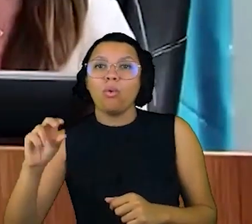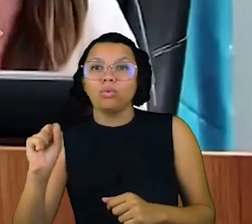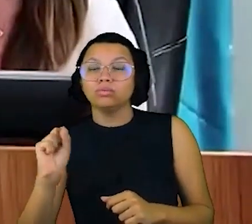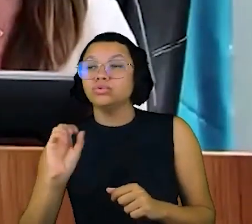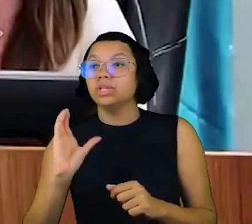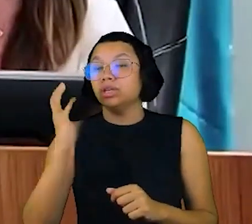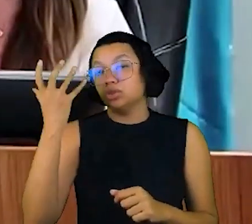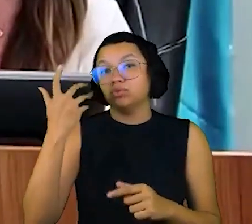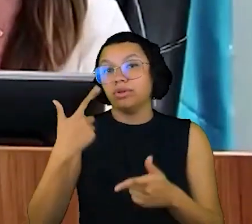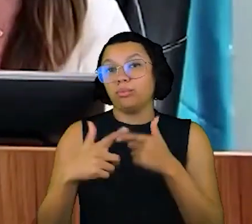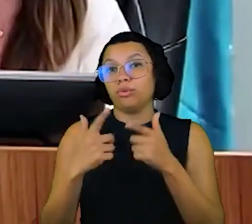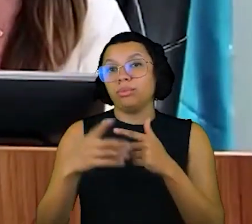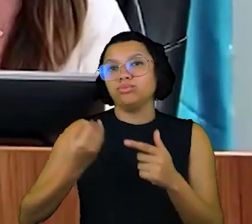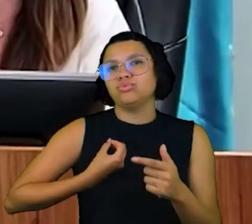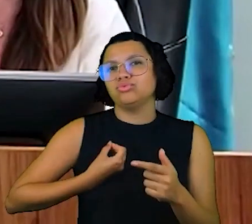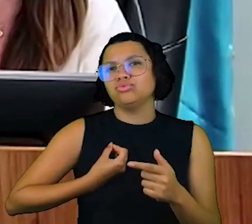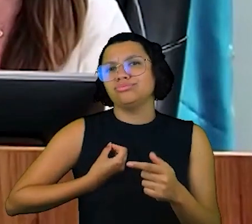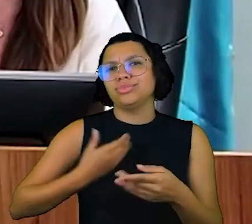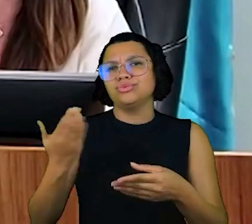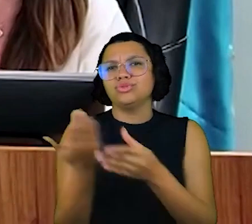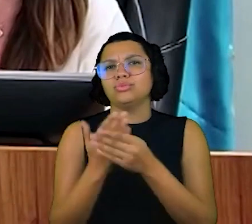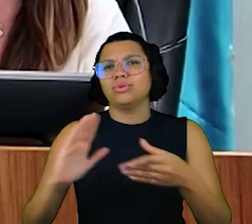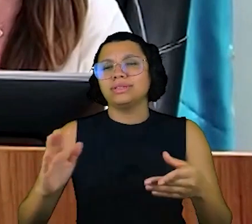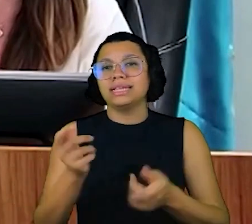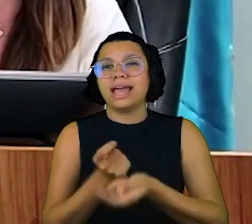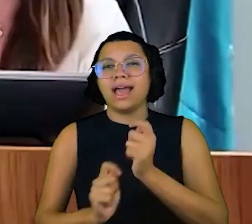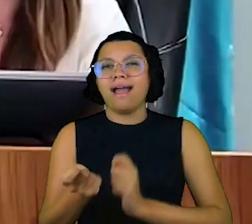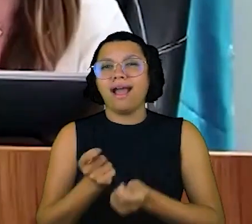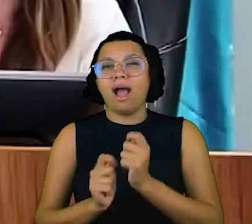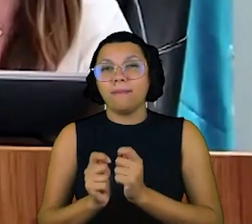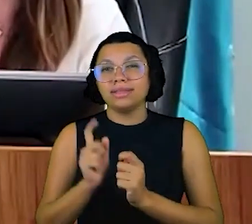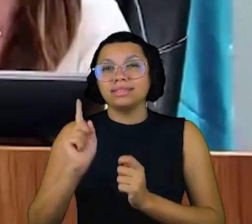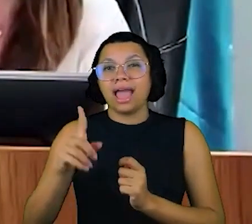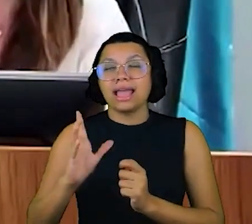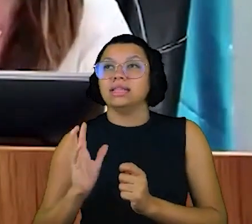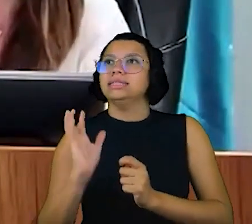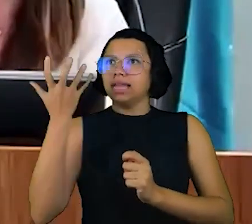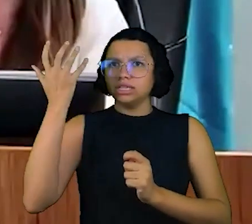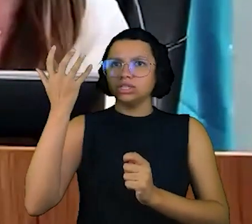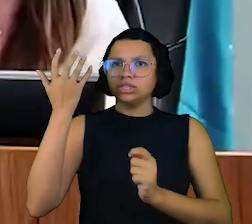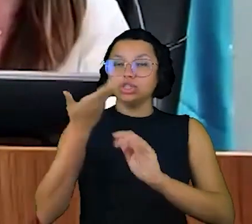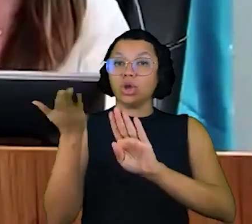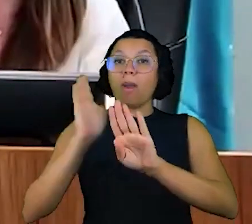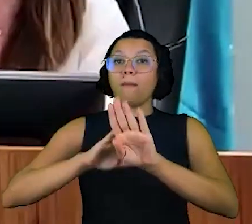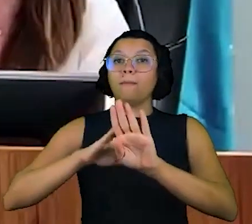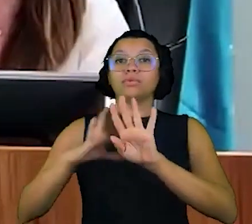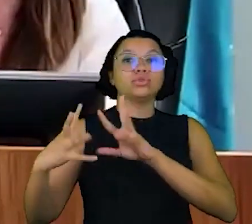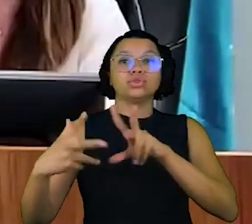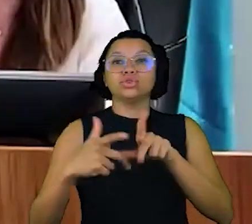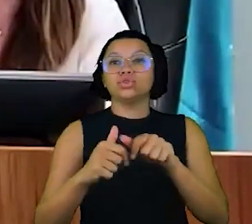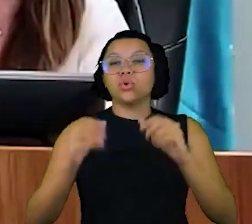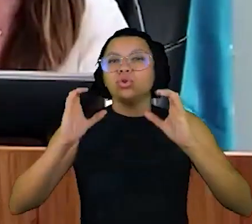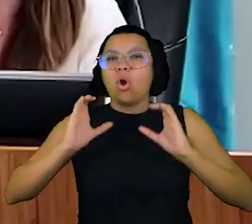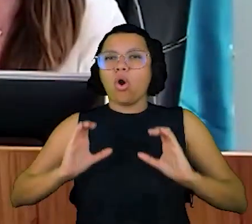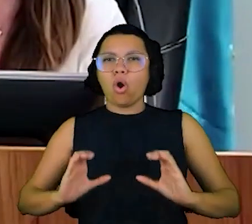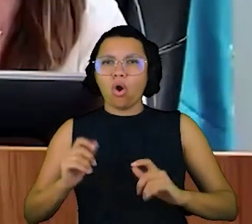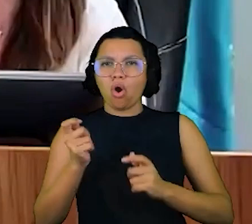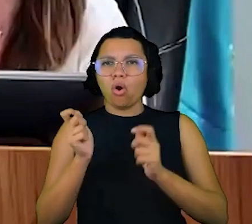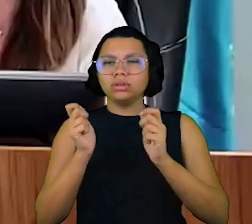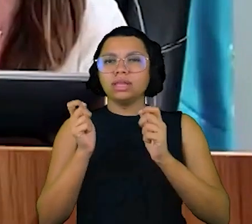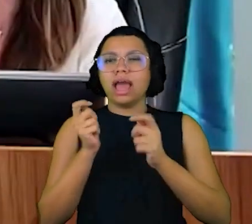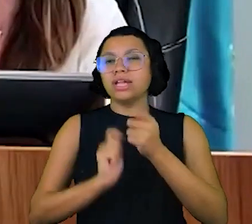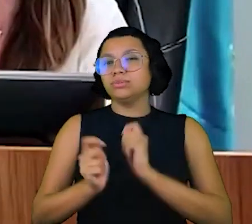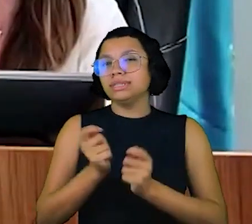resolver problemas de números de processos. Administrar é tomar decisão. Por detrás de